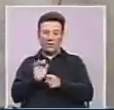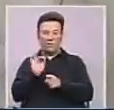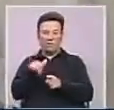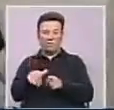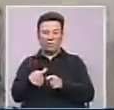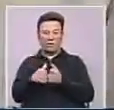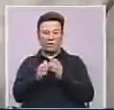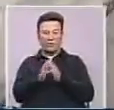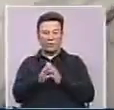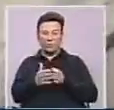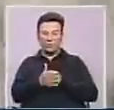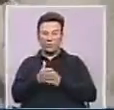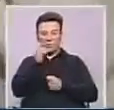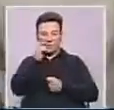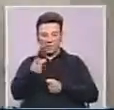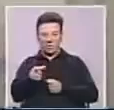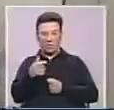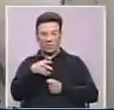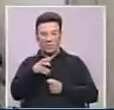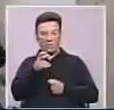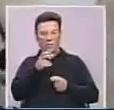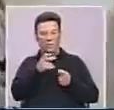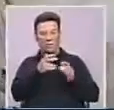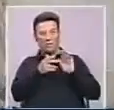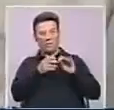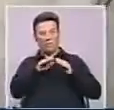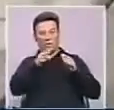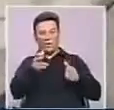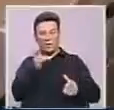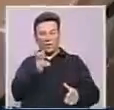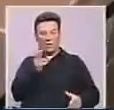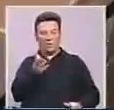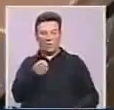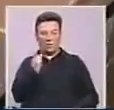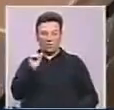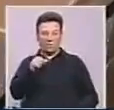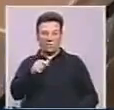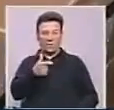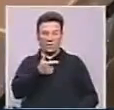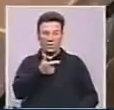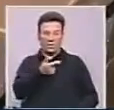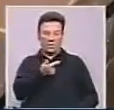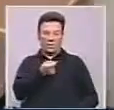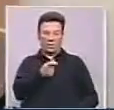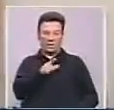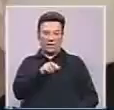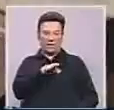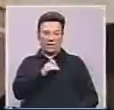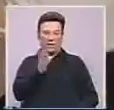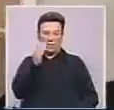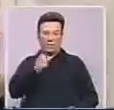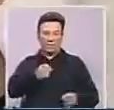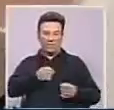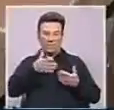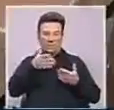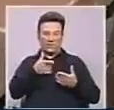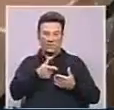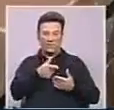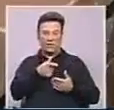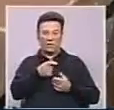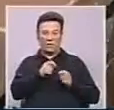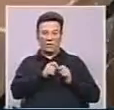E todo este processo garante que elas vão durar muitos anos? Logo, a telha inicial durou cerca